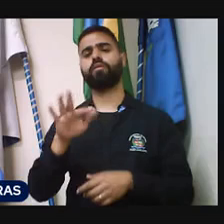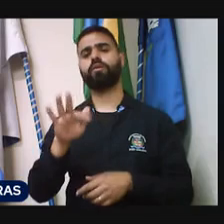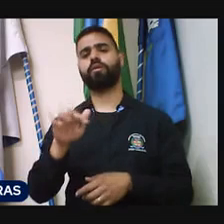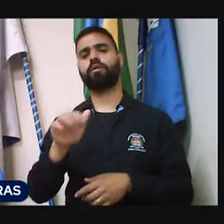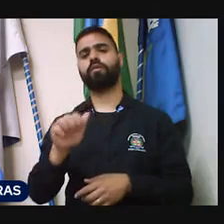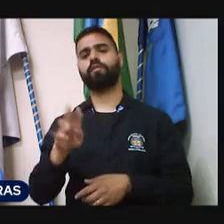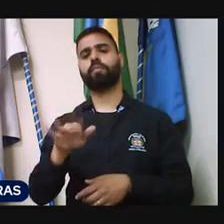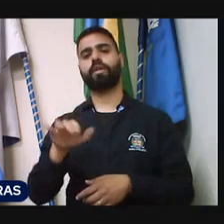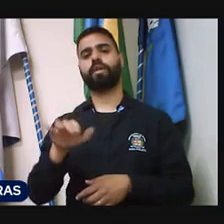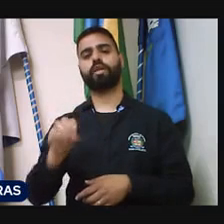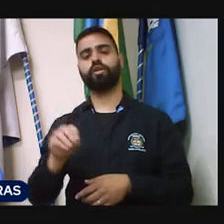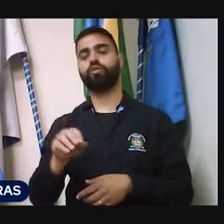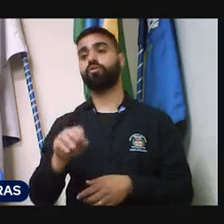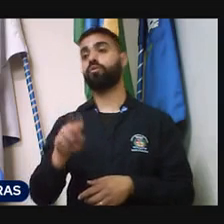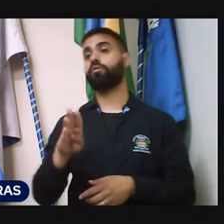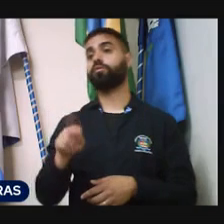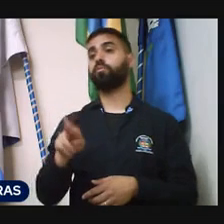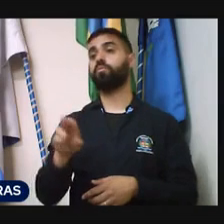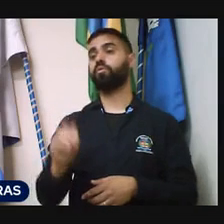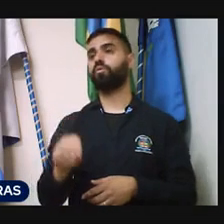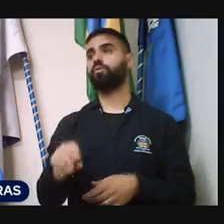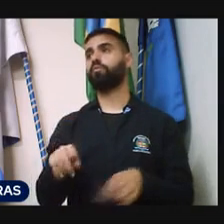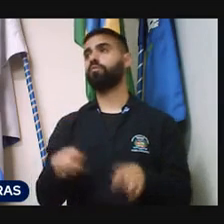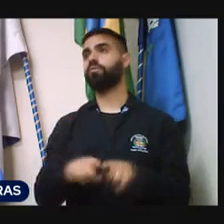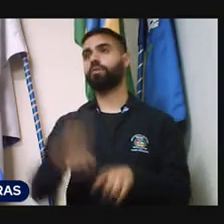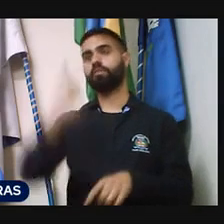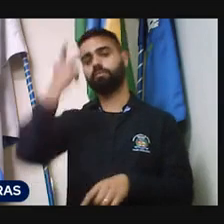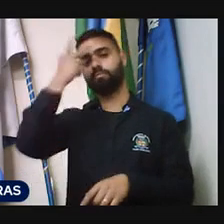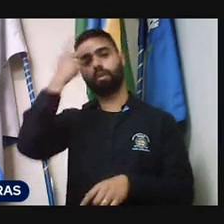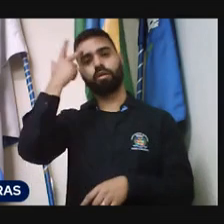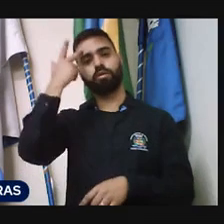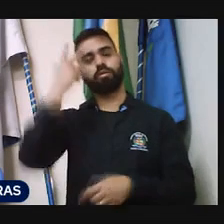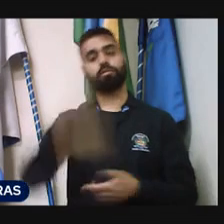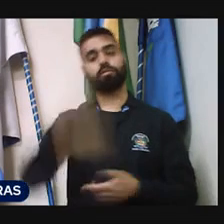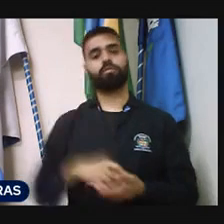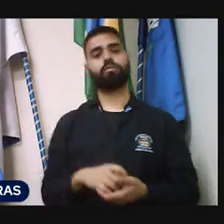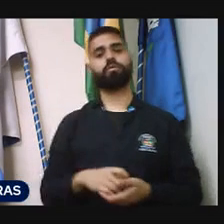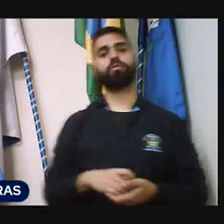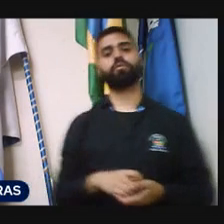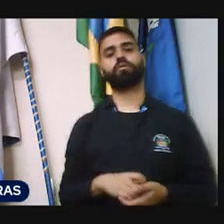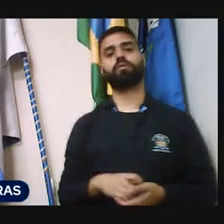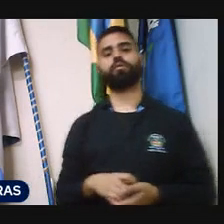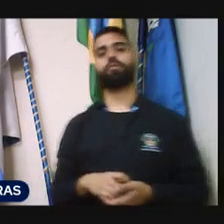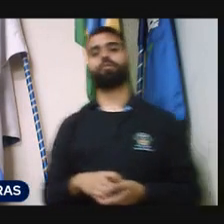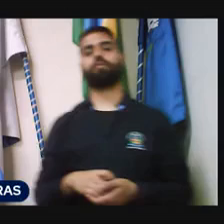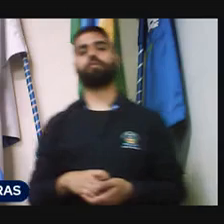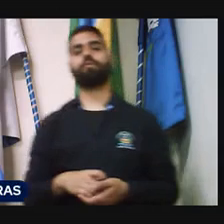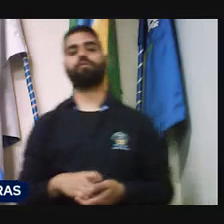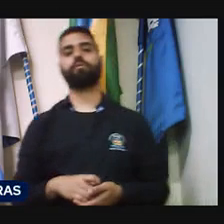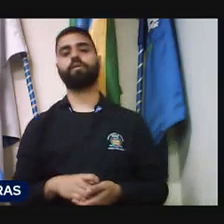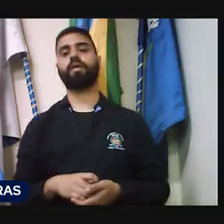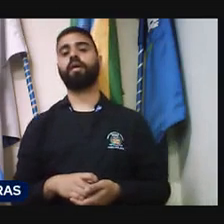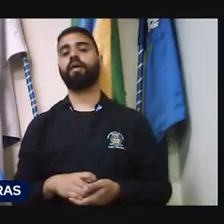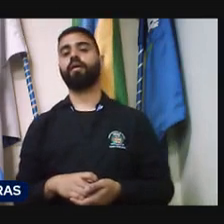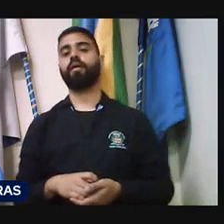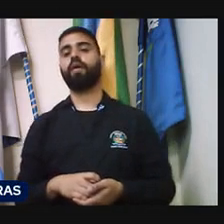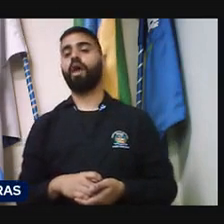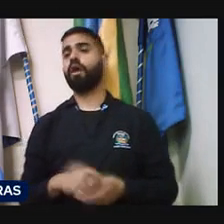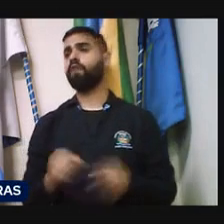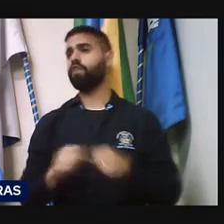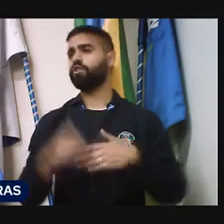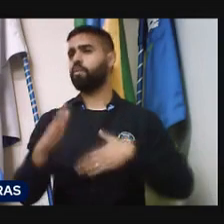Bruna brita e todos aqueles assessores também que assim como divulgar exerce aí essa função aí